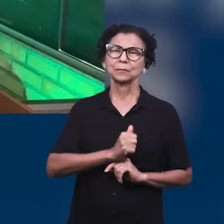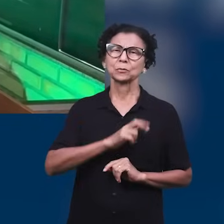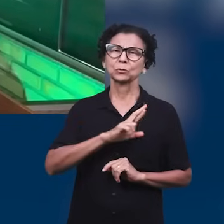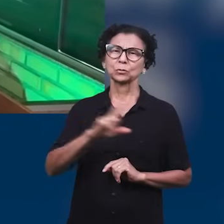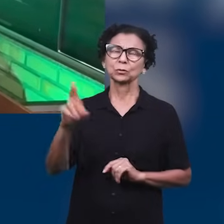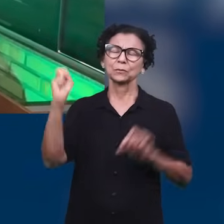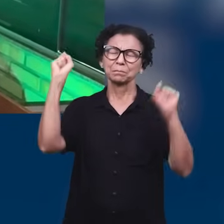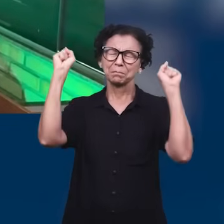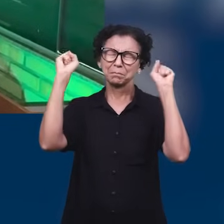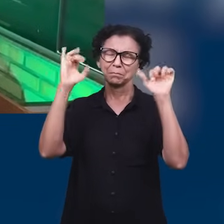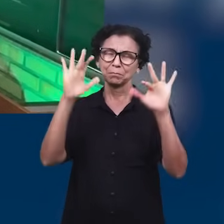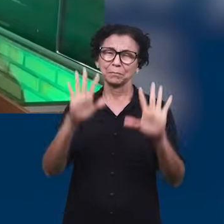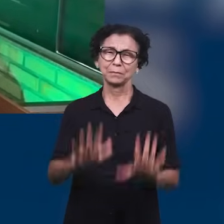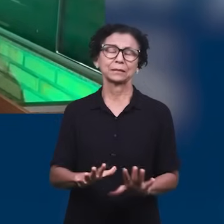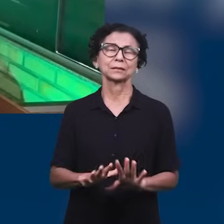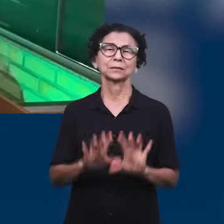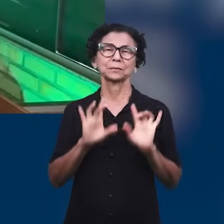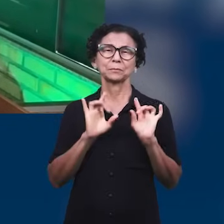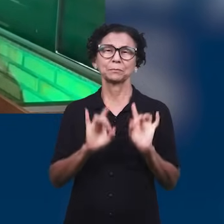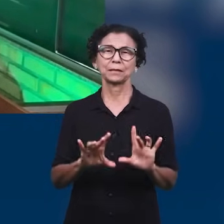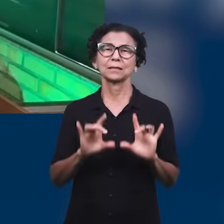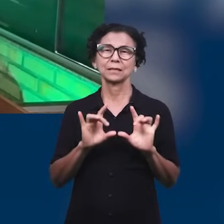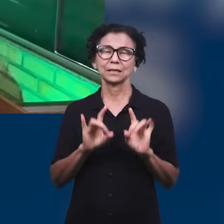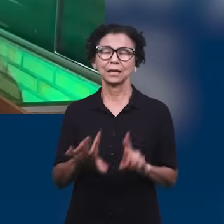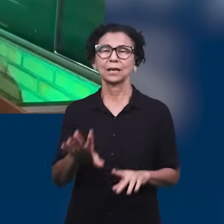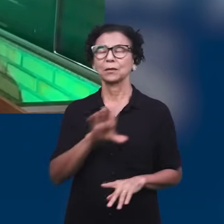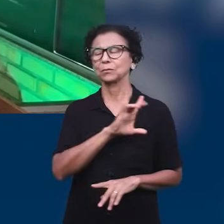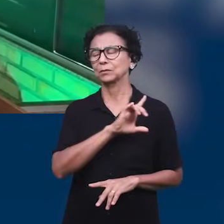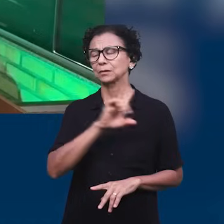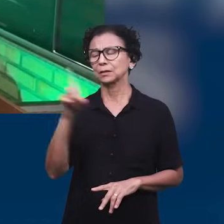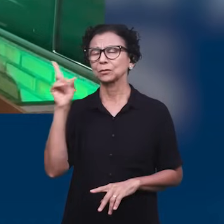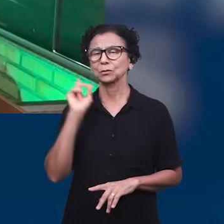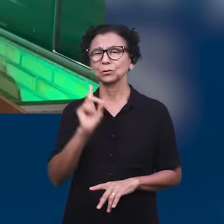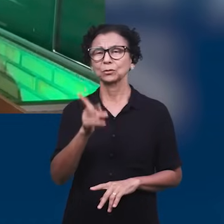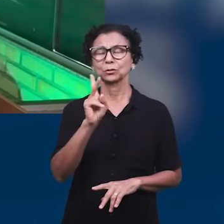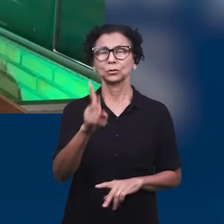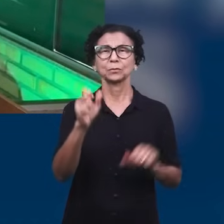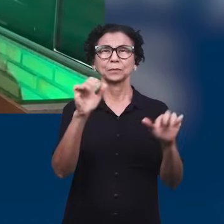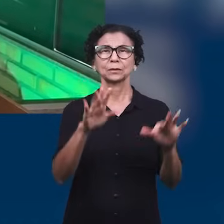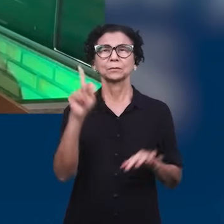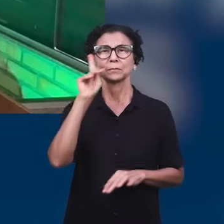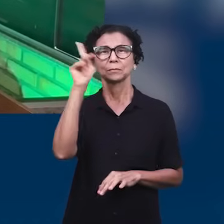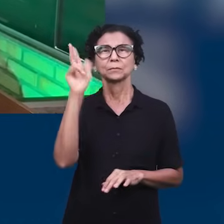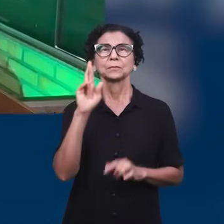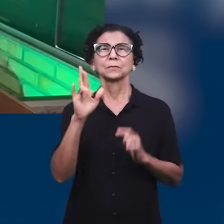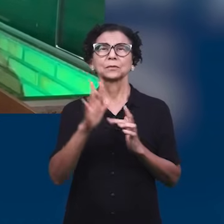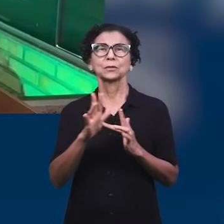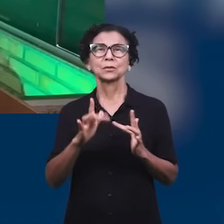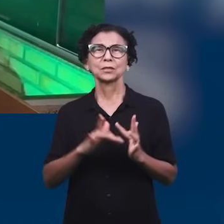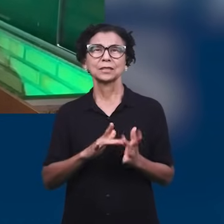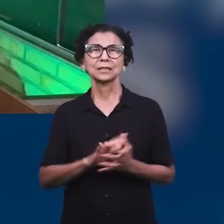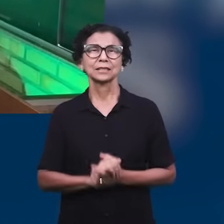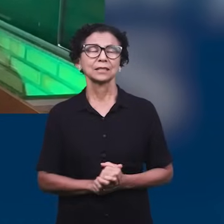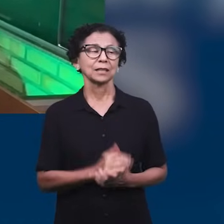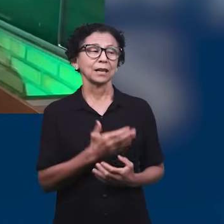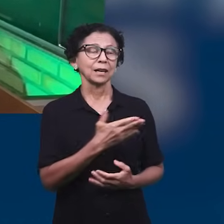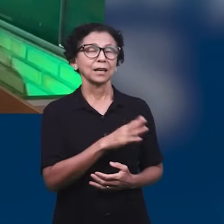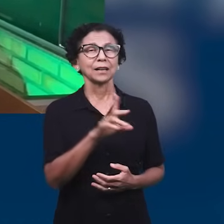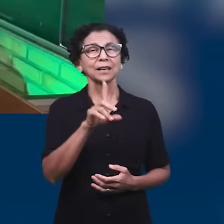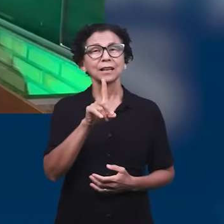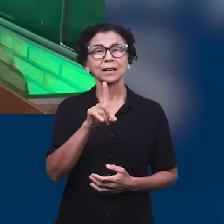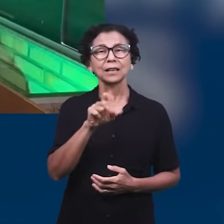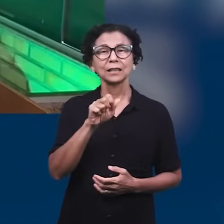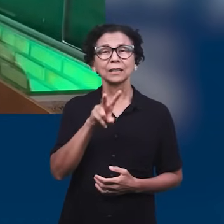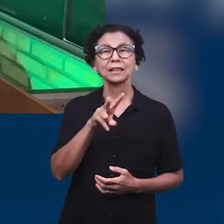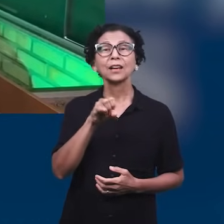para a nossa região de Roraima. E que Deus ele nos abençoe e a todos a paz do Senhor Jesus. Eu vou deixar o Davi aqui falar